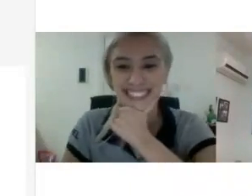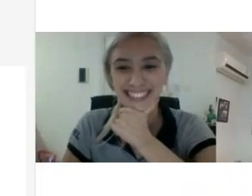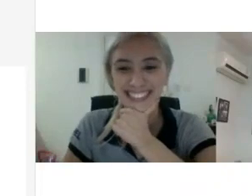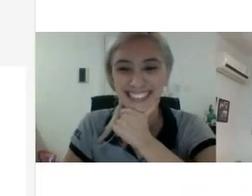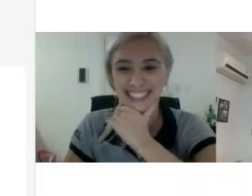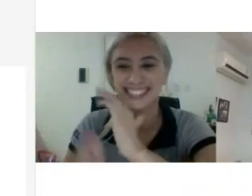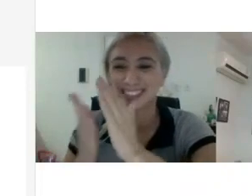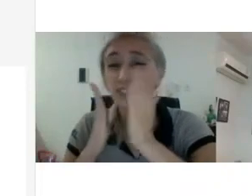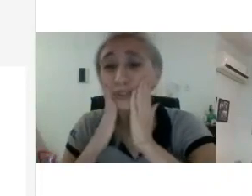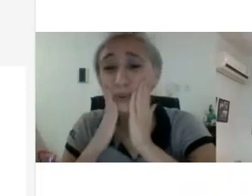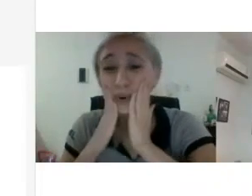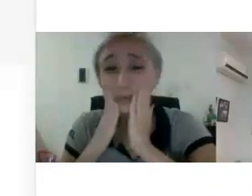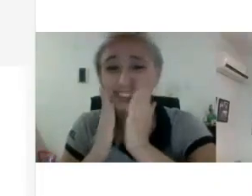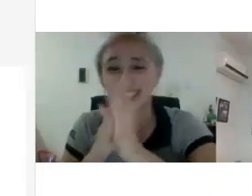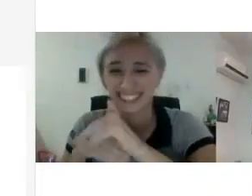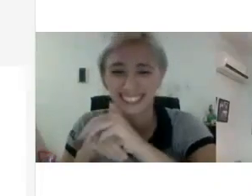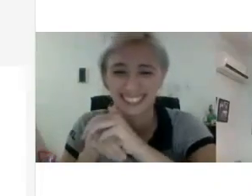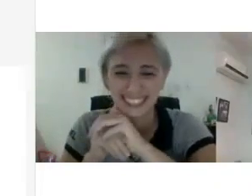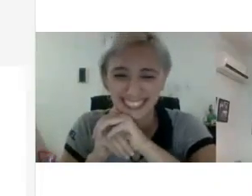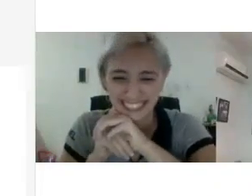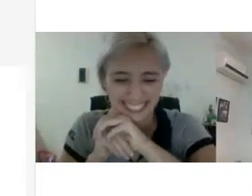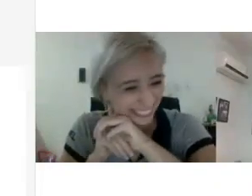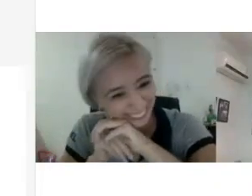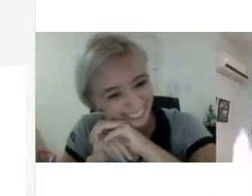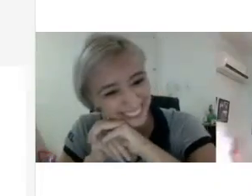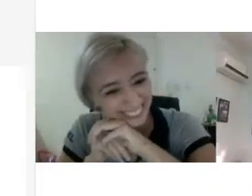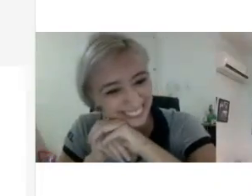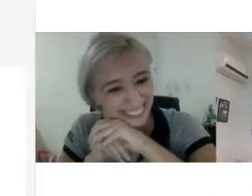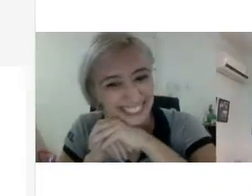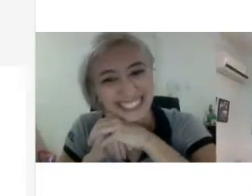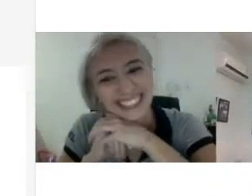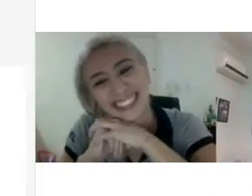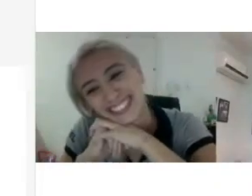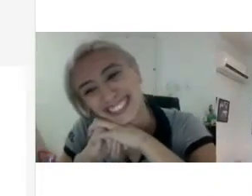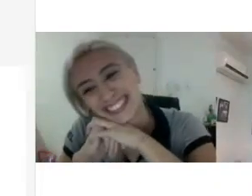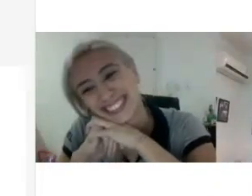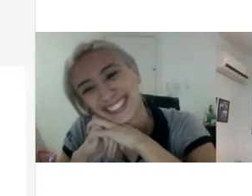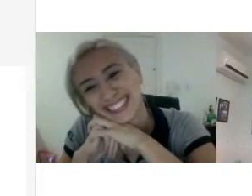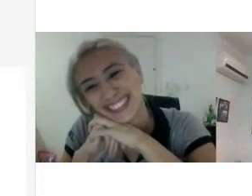Desirê. Desculpa. Não, ela é maravilhosa, eu sou lenta.